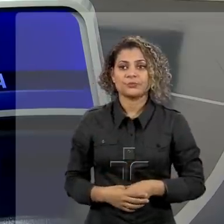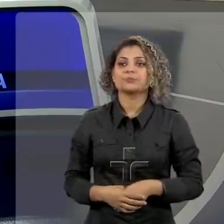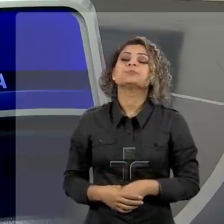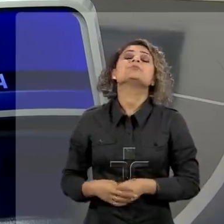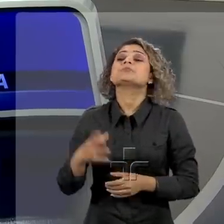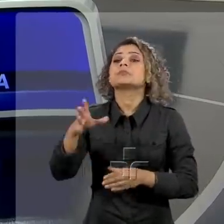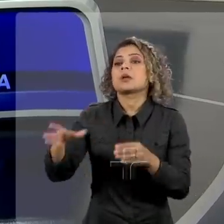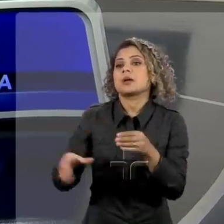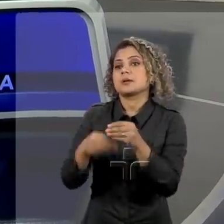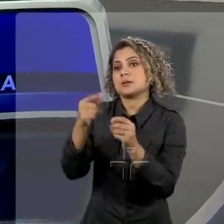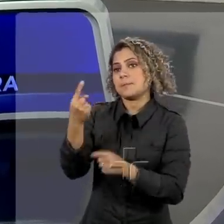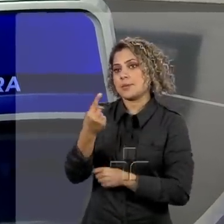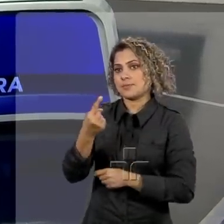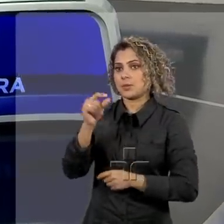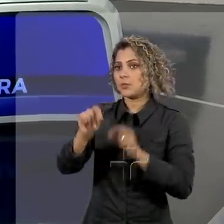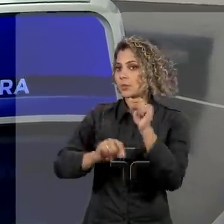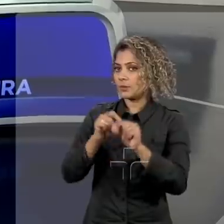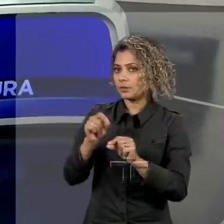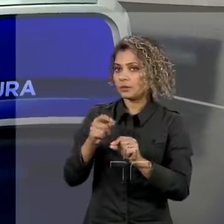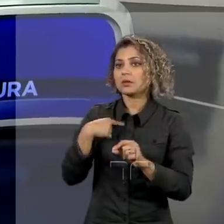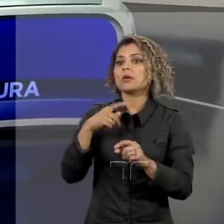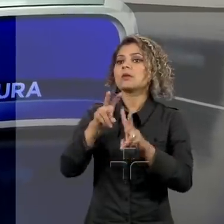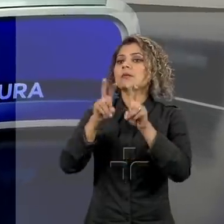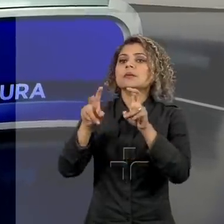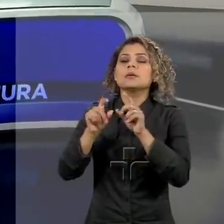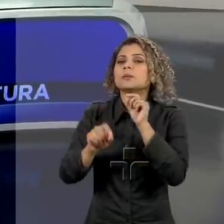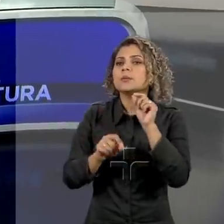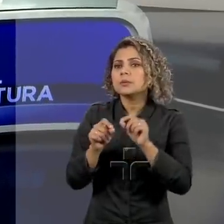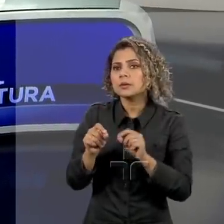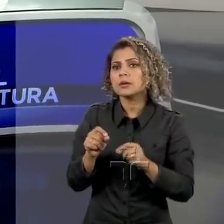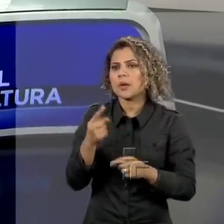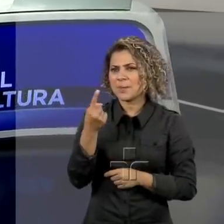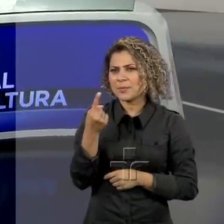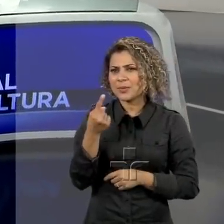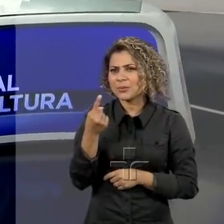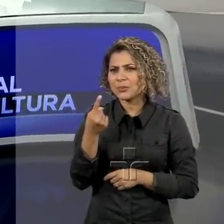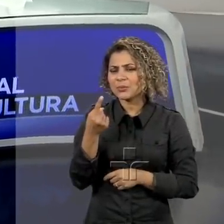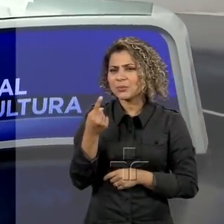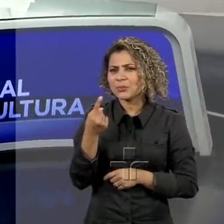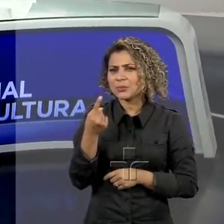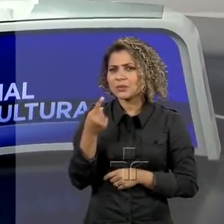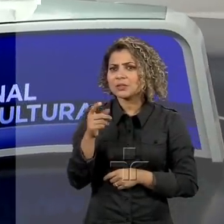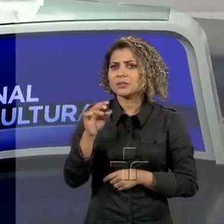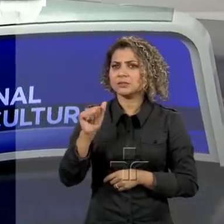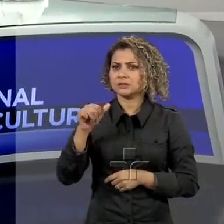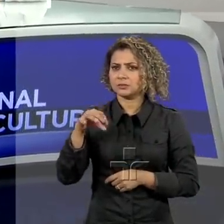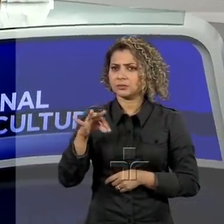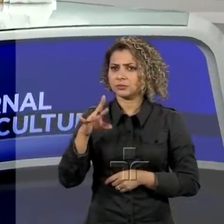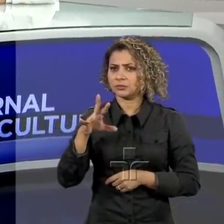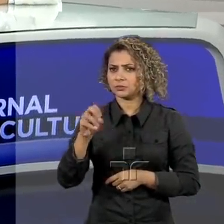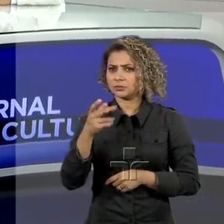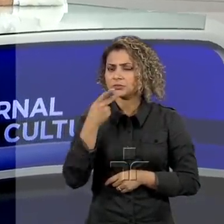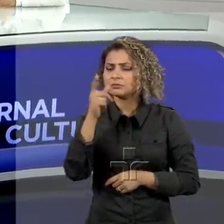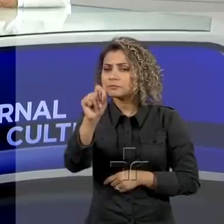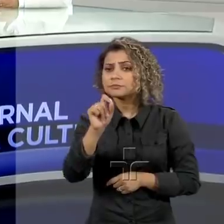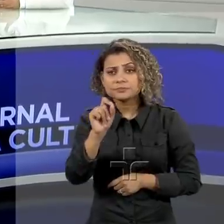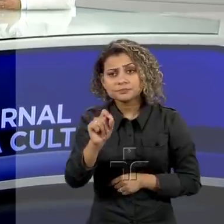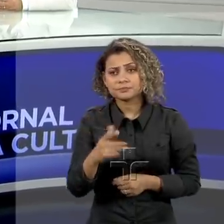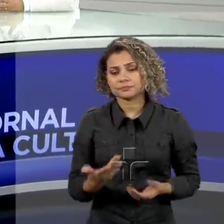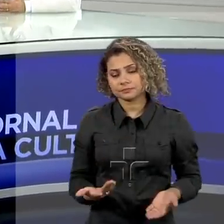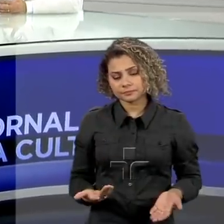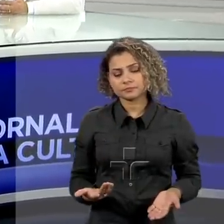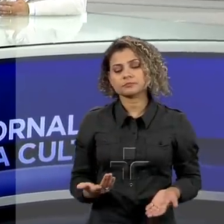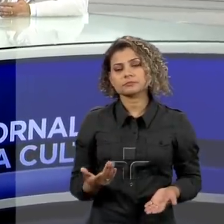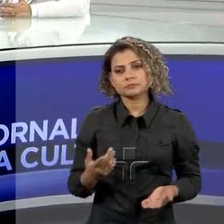primeiro caso, a questão demográfica, que assim, é o primeiro, né? Isso, né? o Antônio Ferreira. Que é o seguinte,